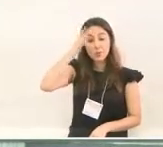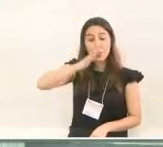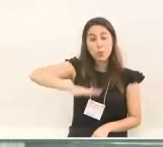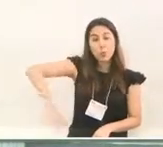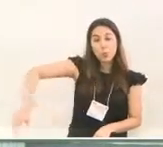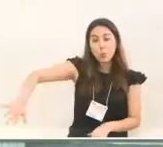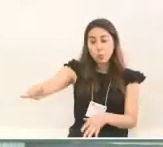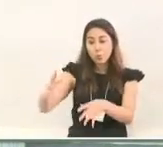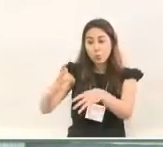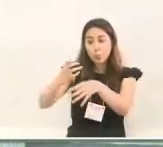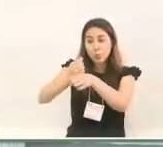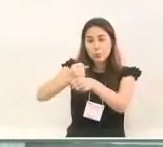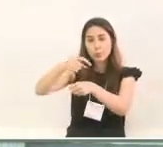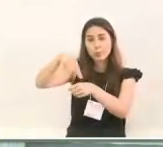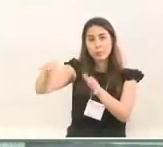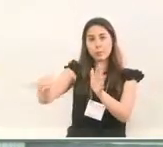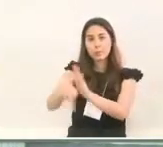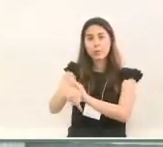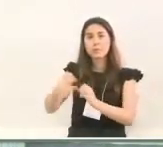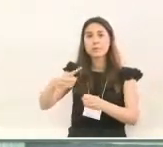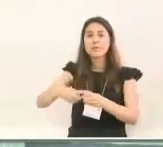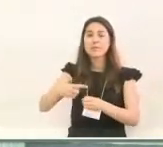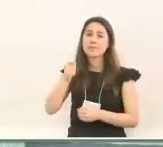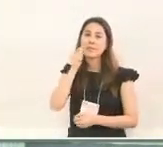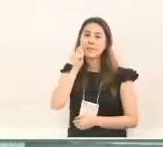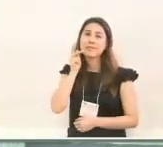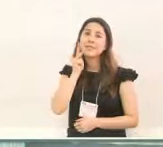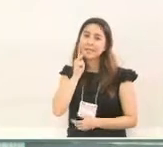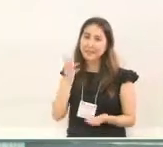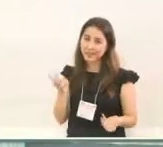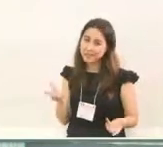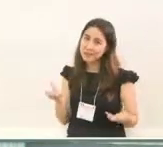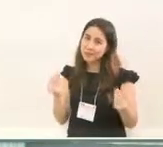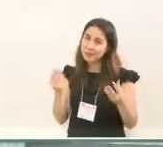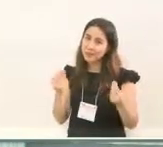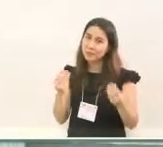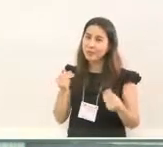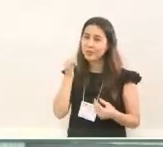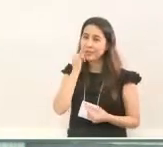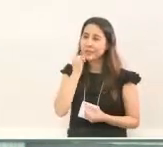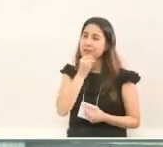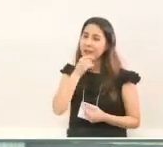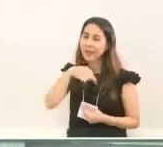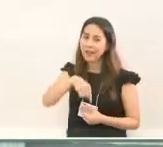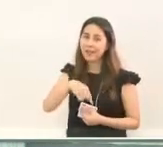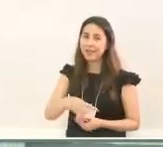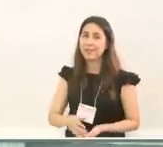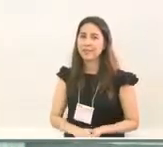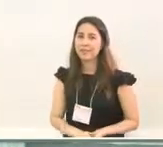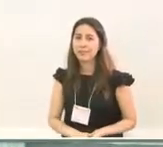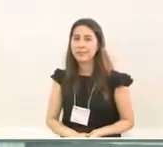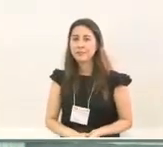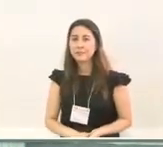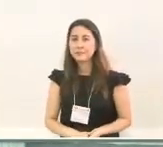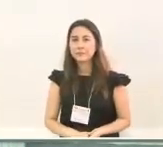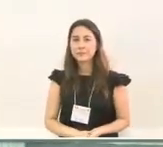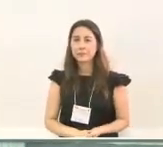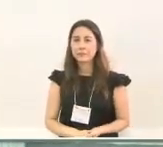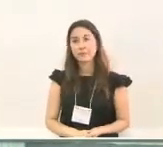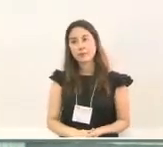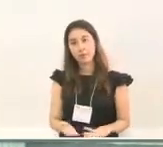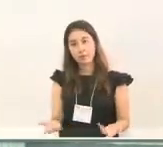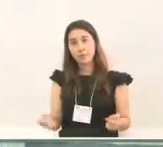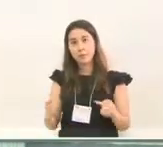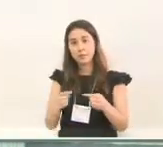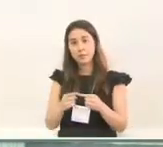55% não preciso dizer da participação dos italianos na vida cultural política e social